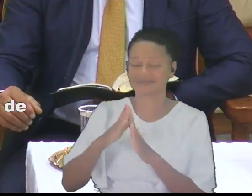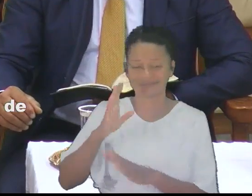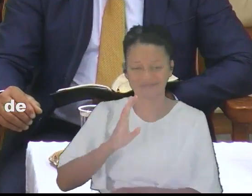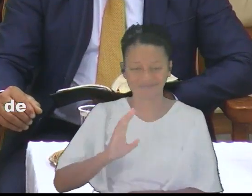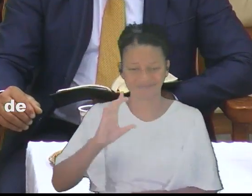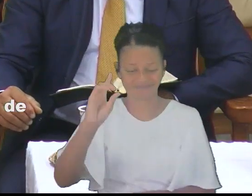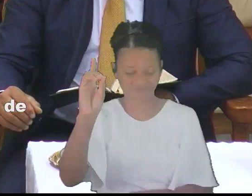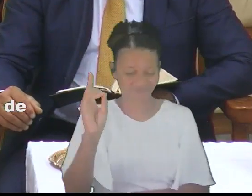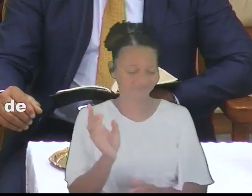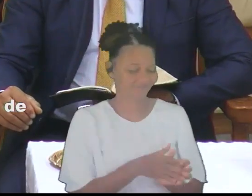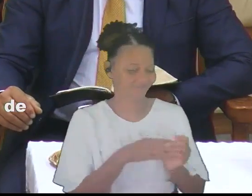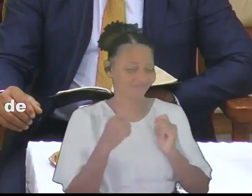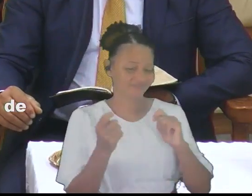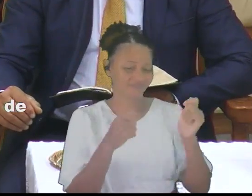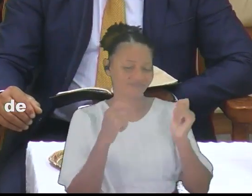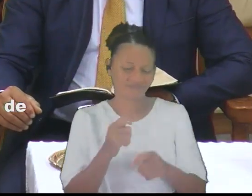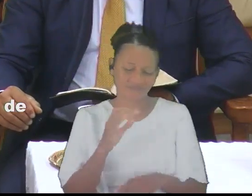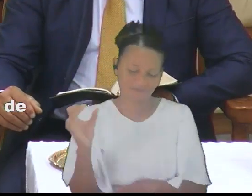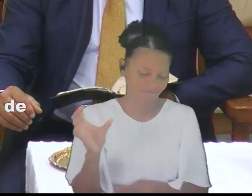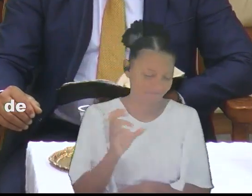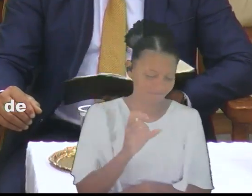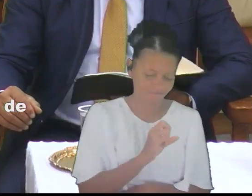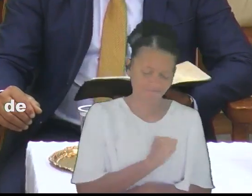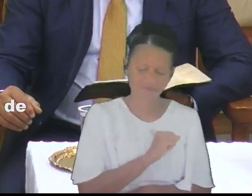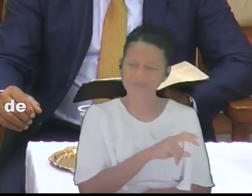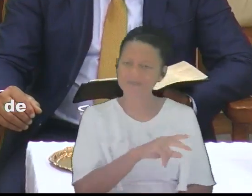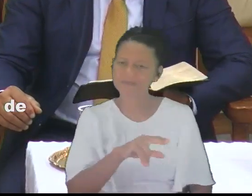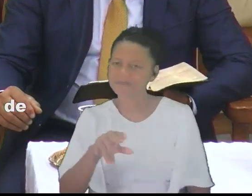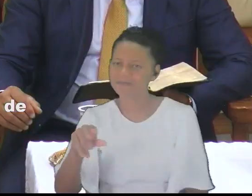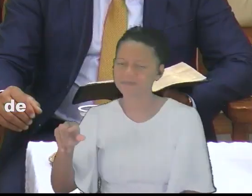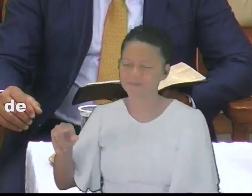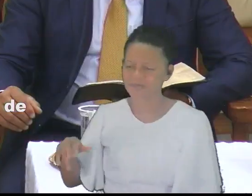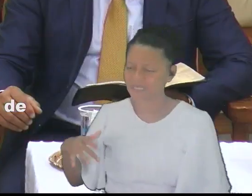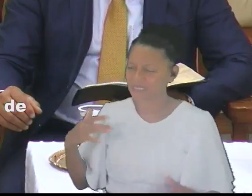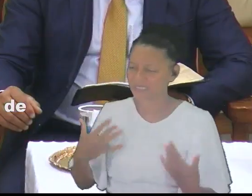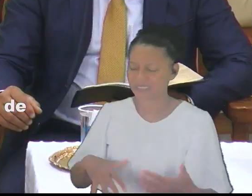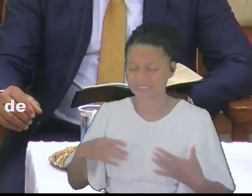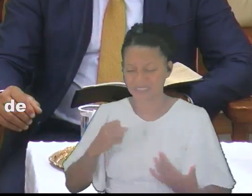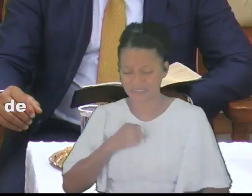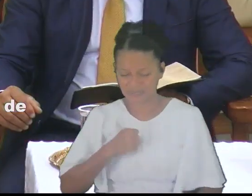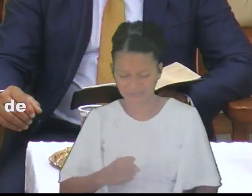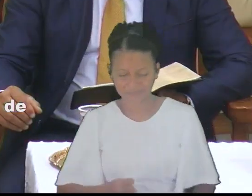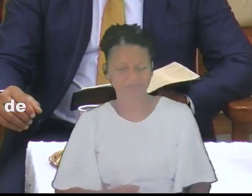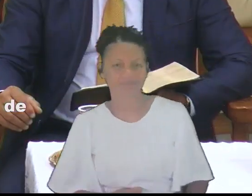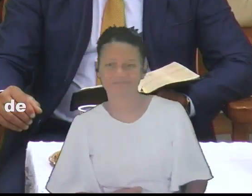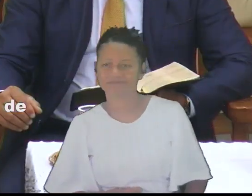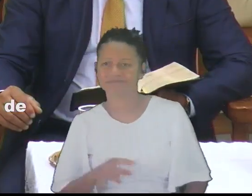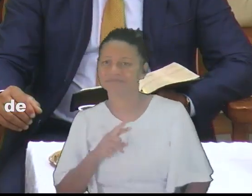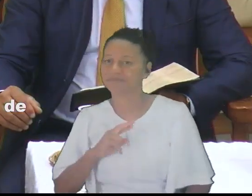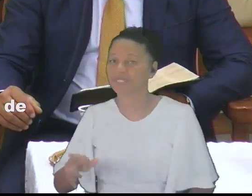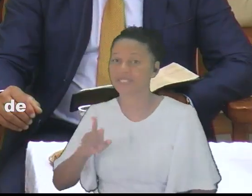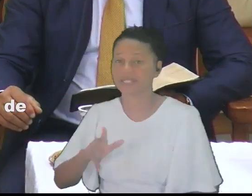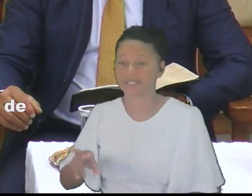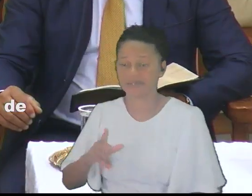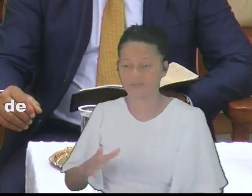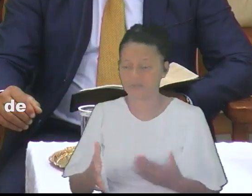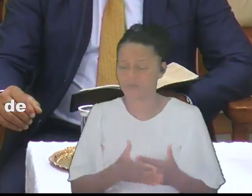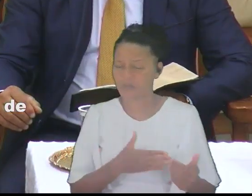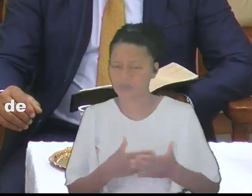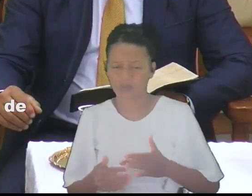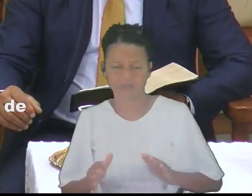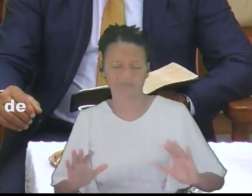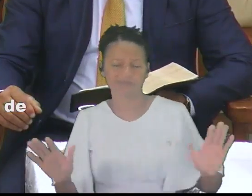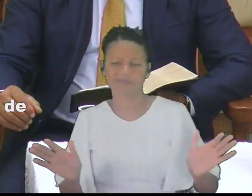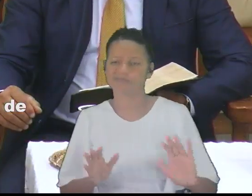Aleluia. Meus amados irmãos, nós temos hoje um grande sacerdote. Não é um sacerdote qualquer, é